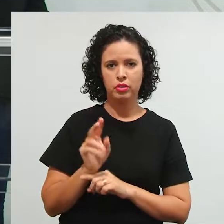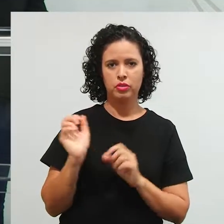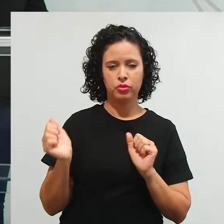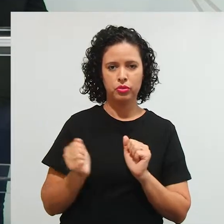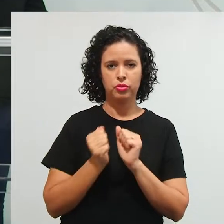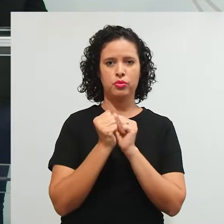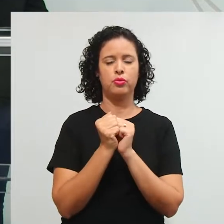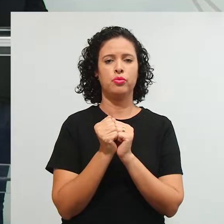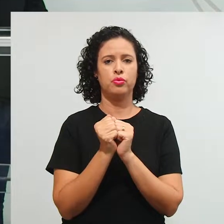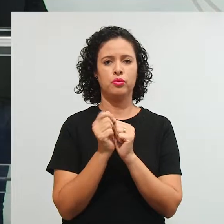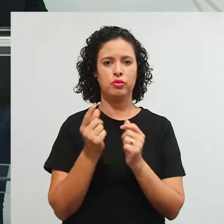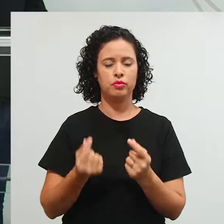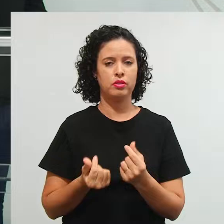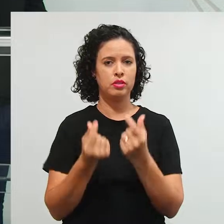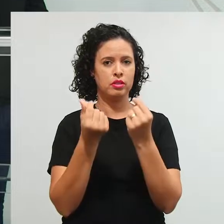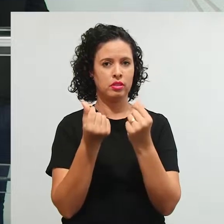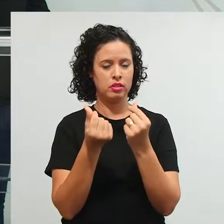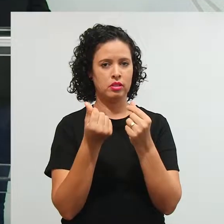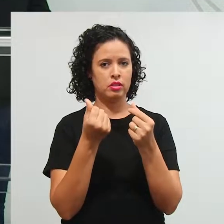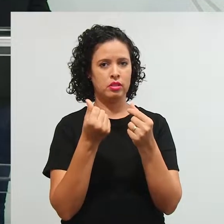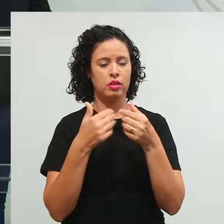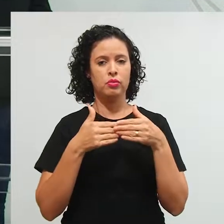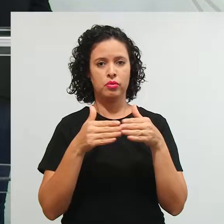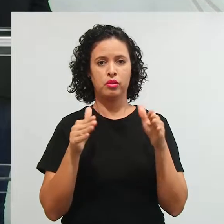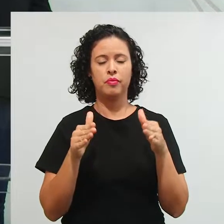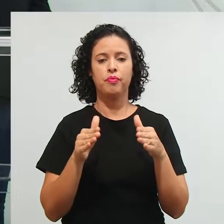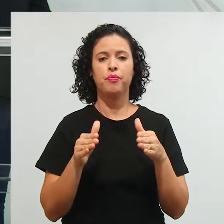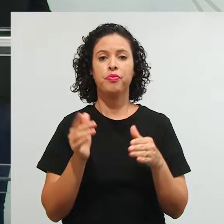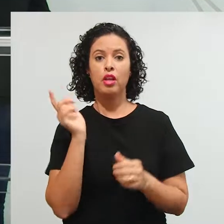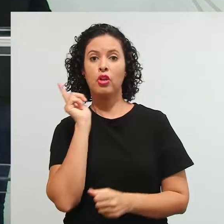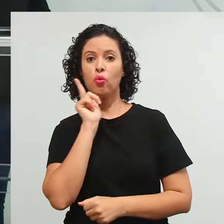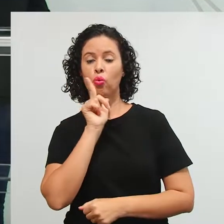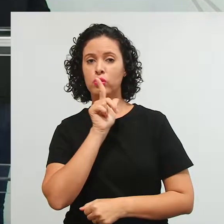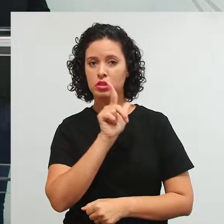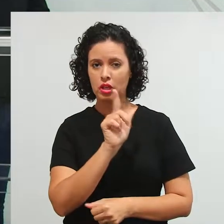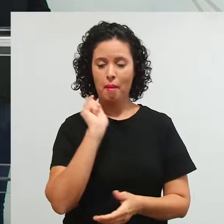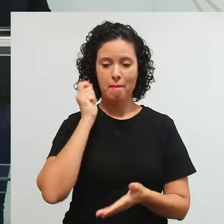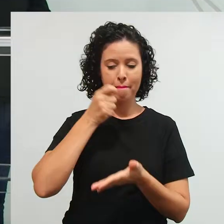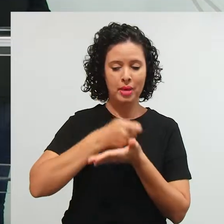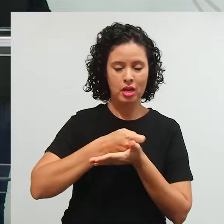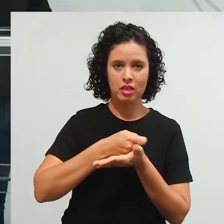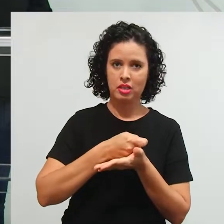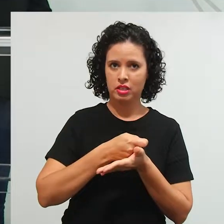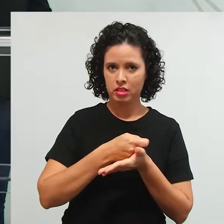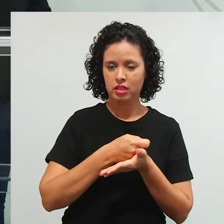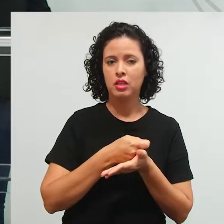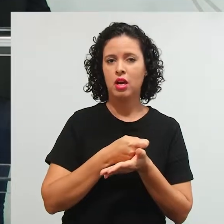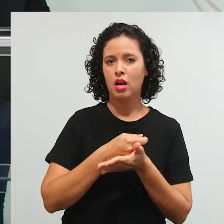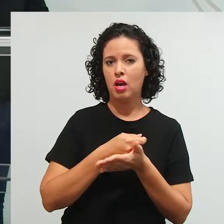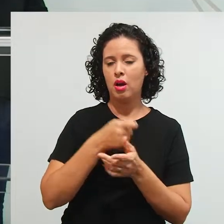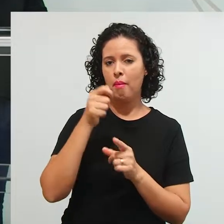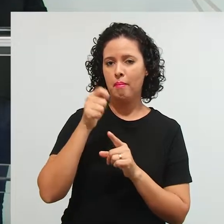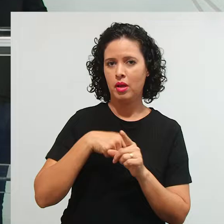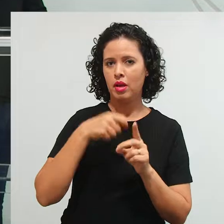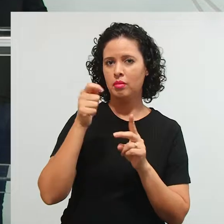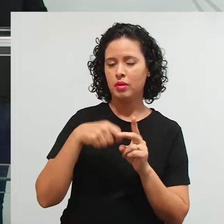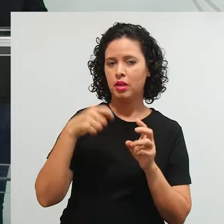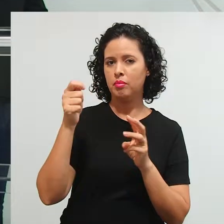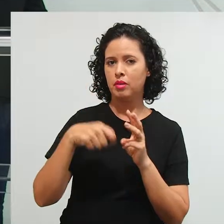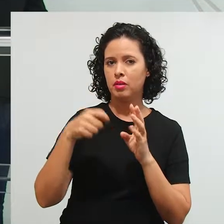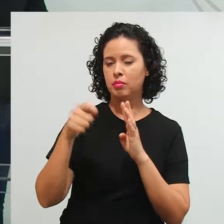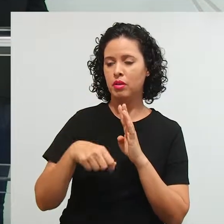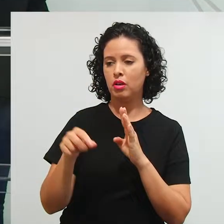a uma instituição financeira autorizada, ele consegue pagar mensalmente esses